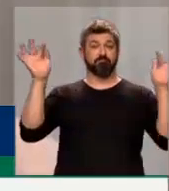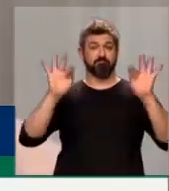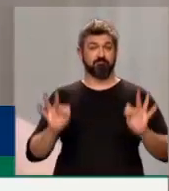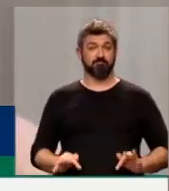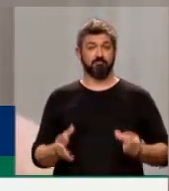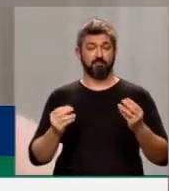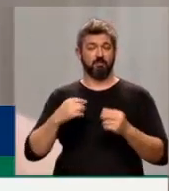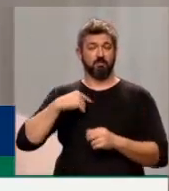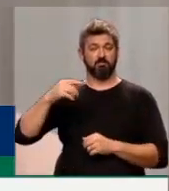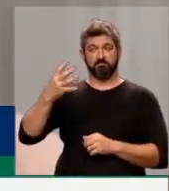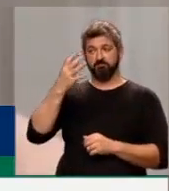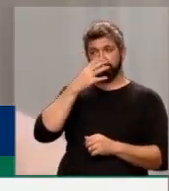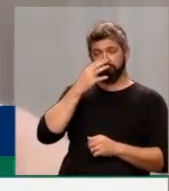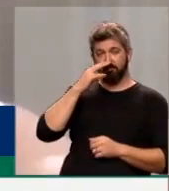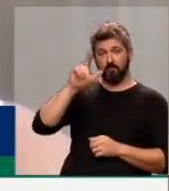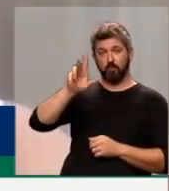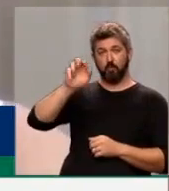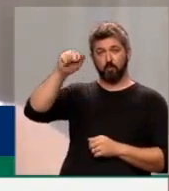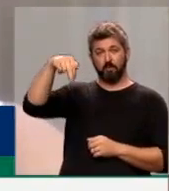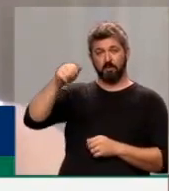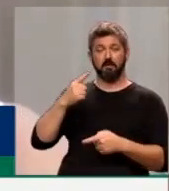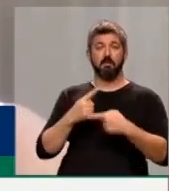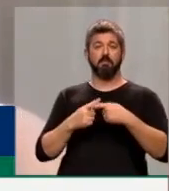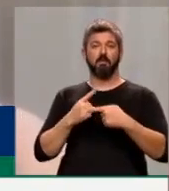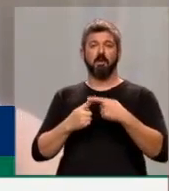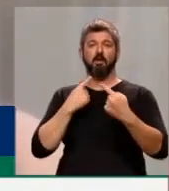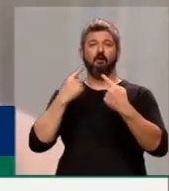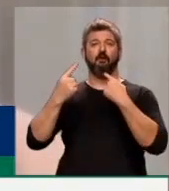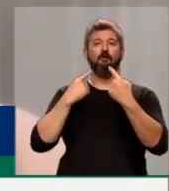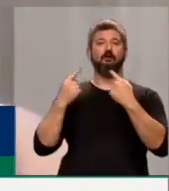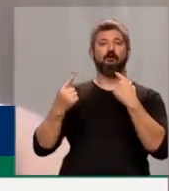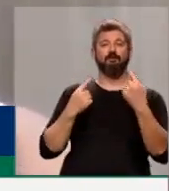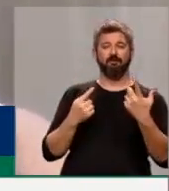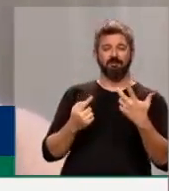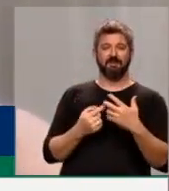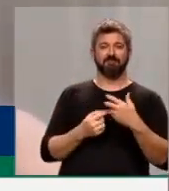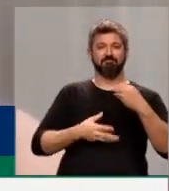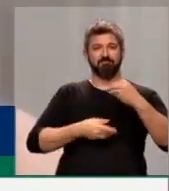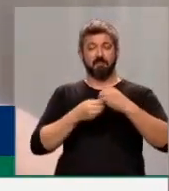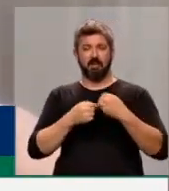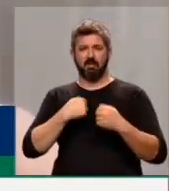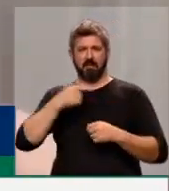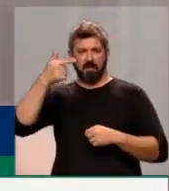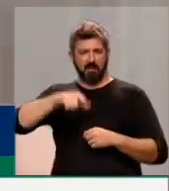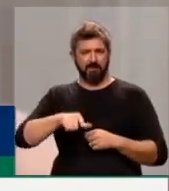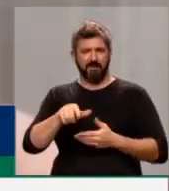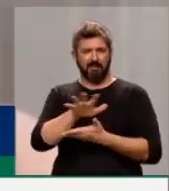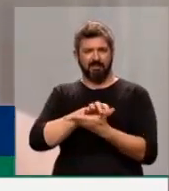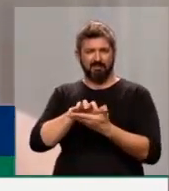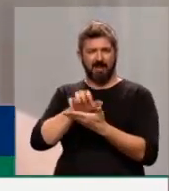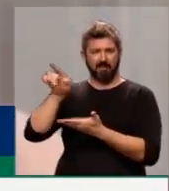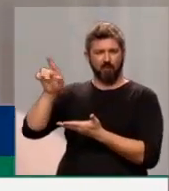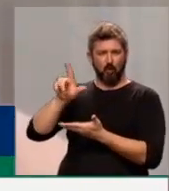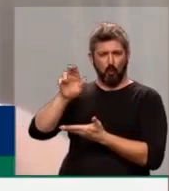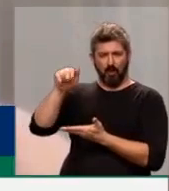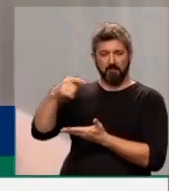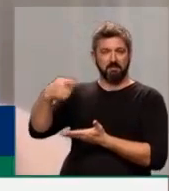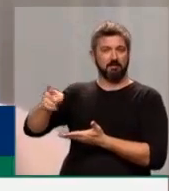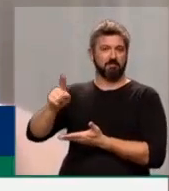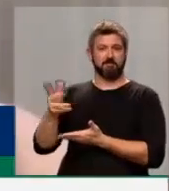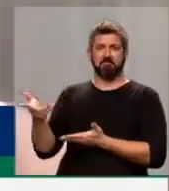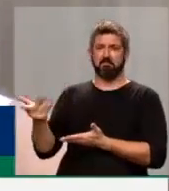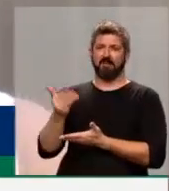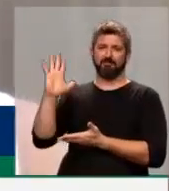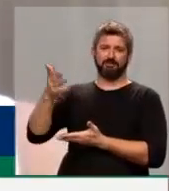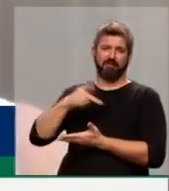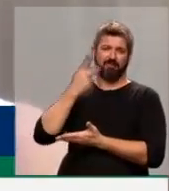ouvir Luana, porque assim a gente vai fazendo essa conversa complementar. Eu não vou repetir os dados que Luana deu, que foram